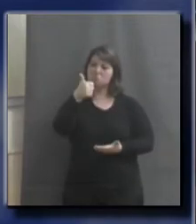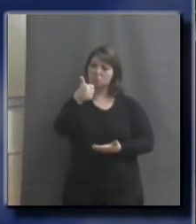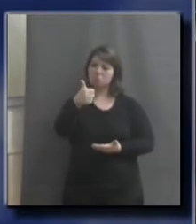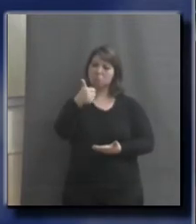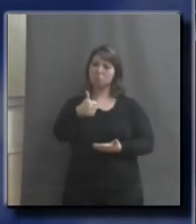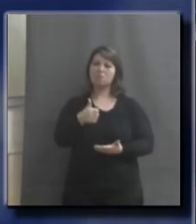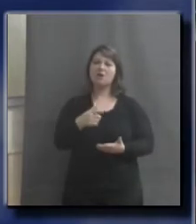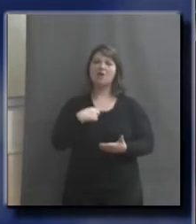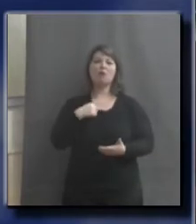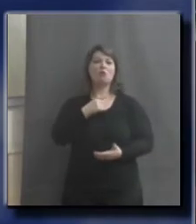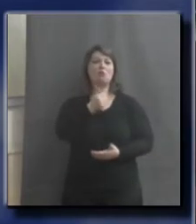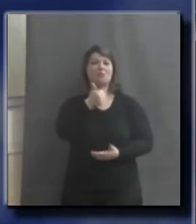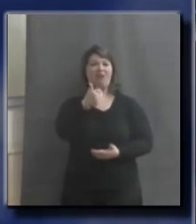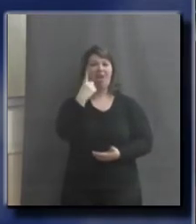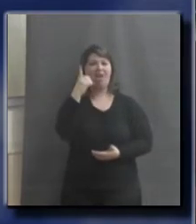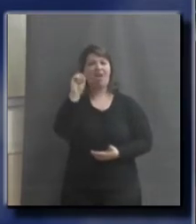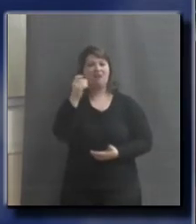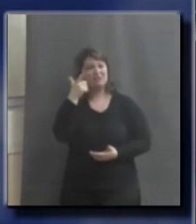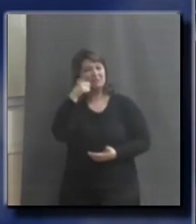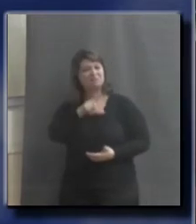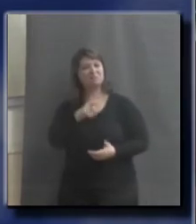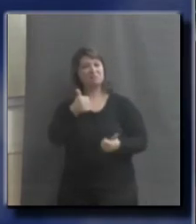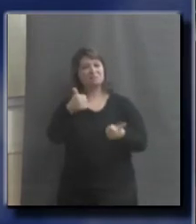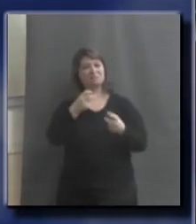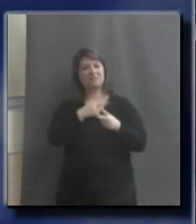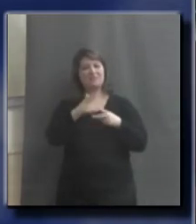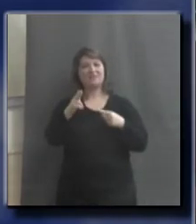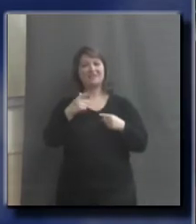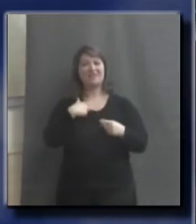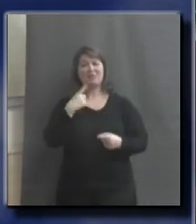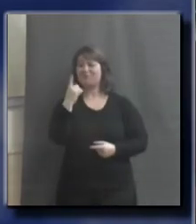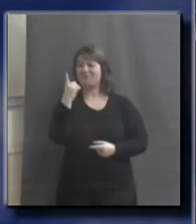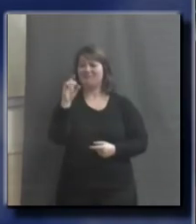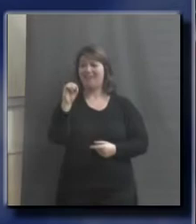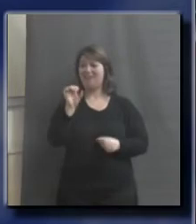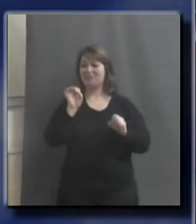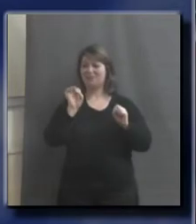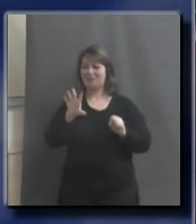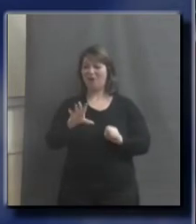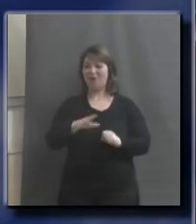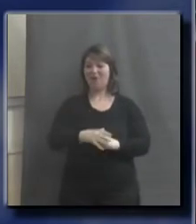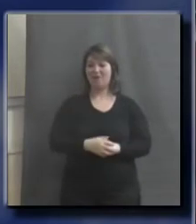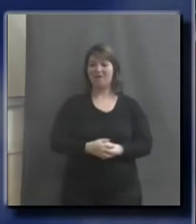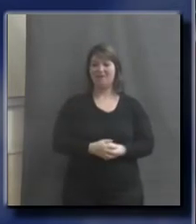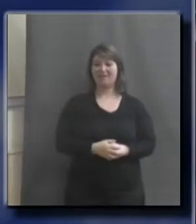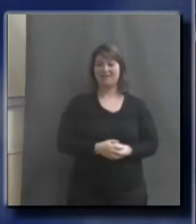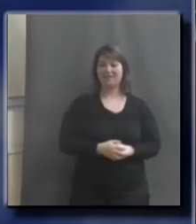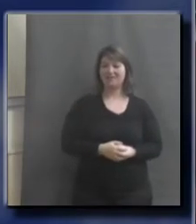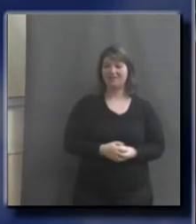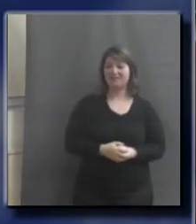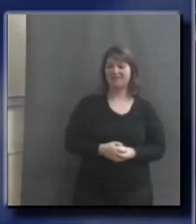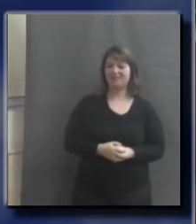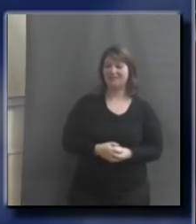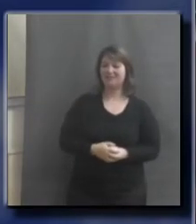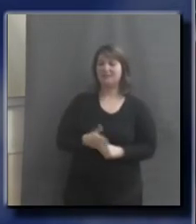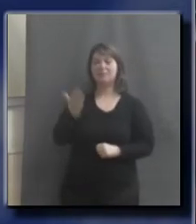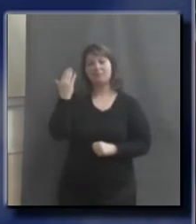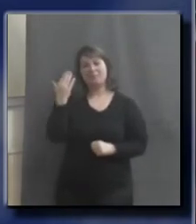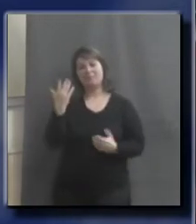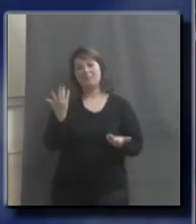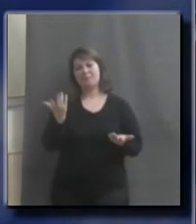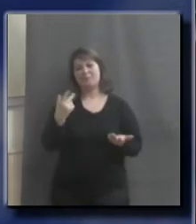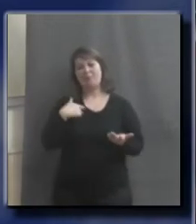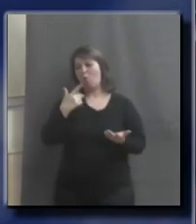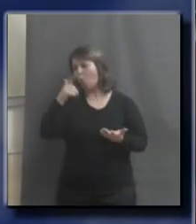eram as melhores notas que eu tirava. Acho que é o único 10 que eu tirava era nisso. O resto era bem mais complicado. Até porque a